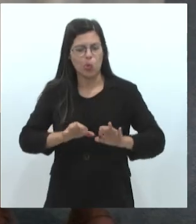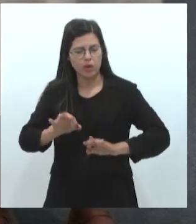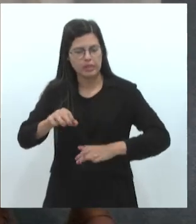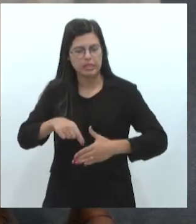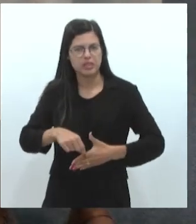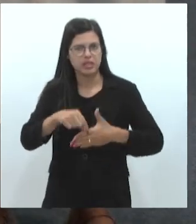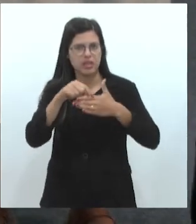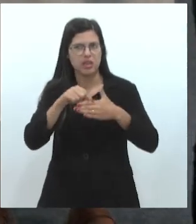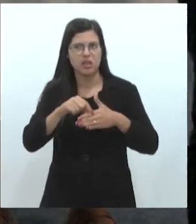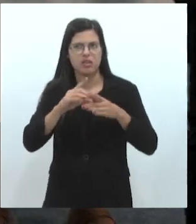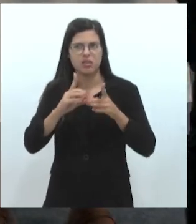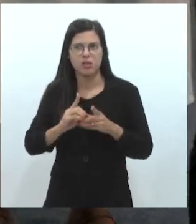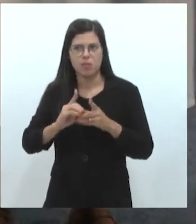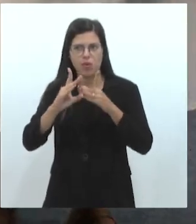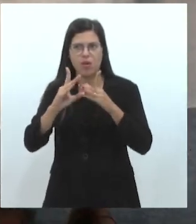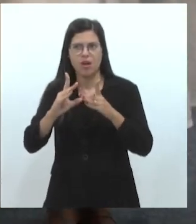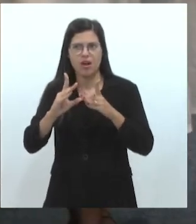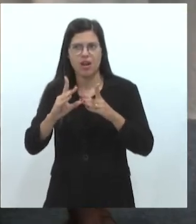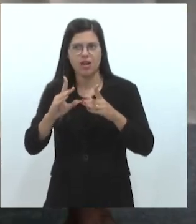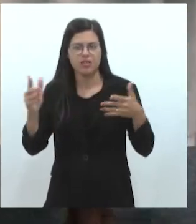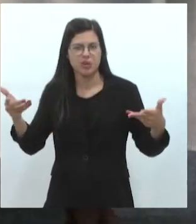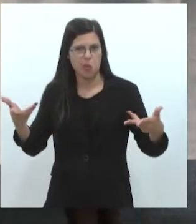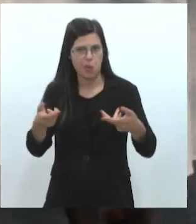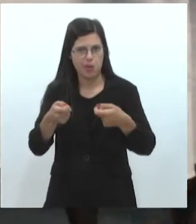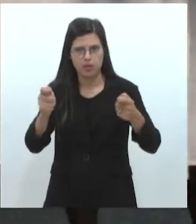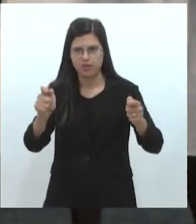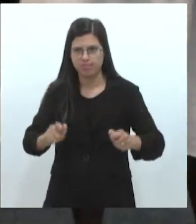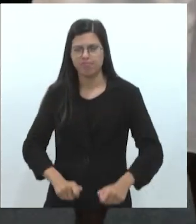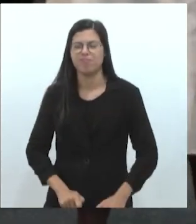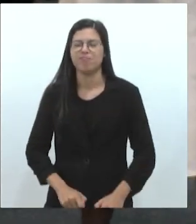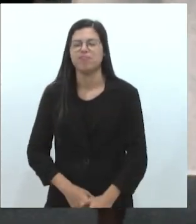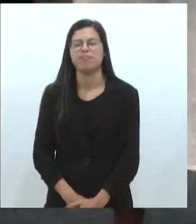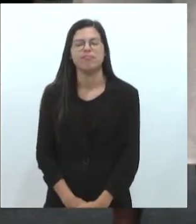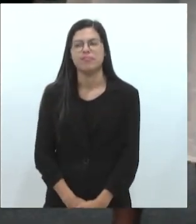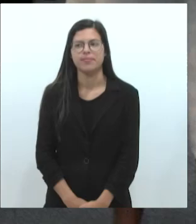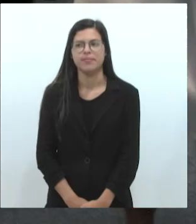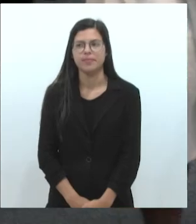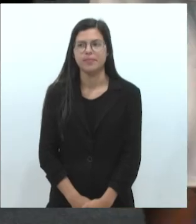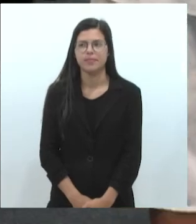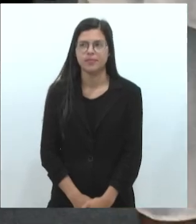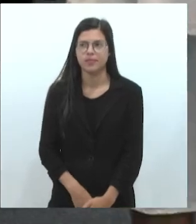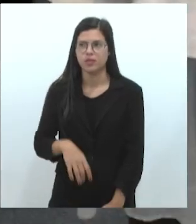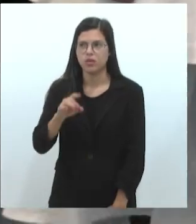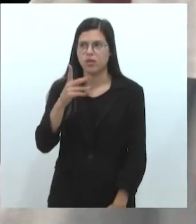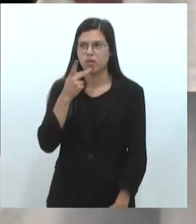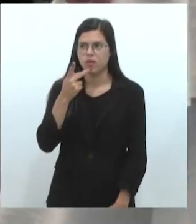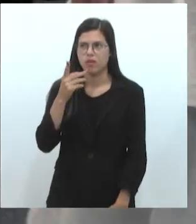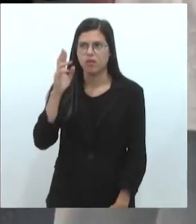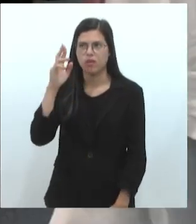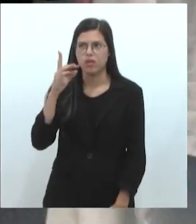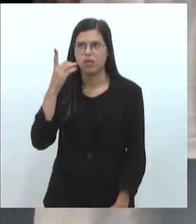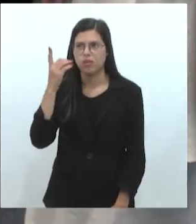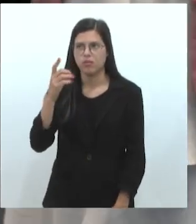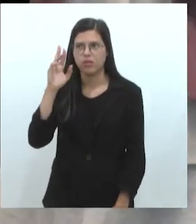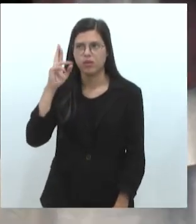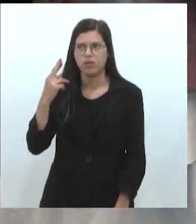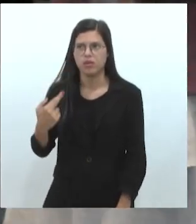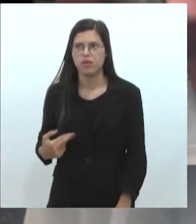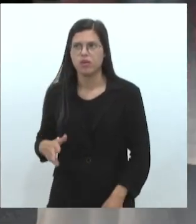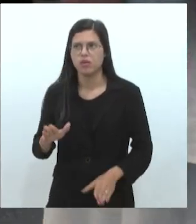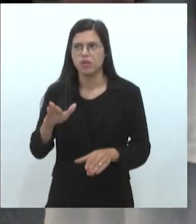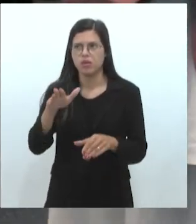eficiente, democrática, beleza de condução. Só dizer, Renata Souza, deputada, que eu